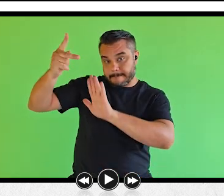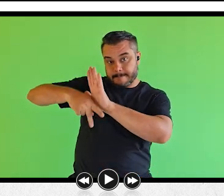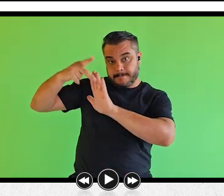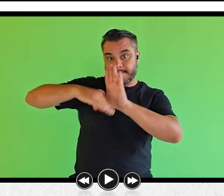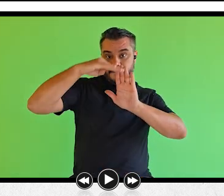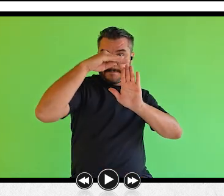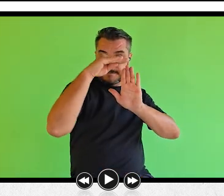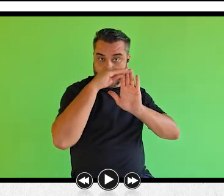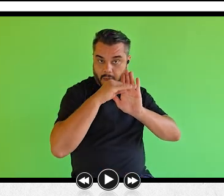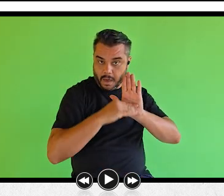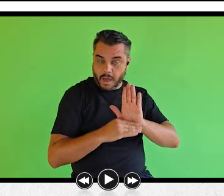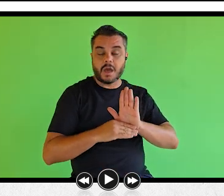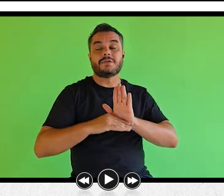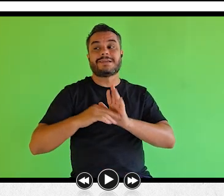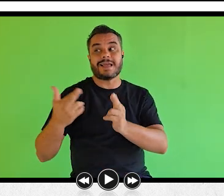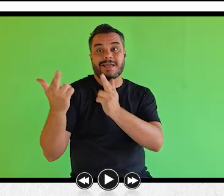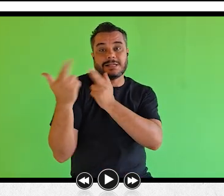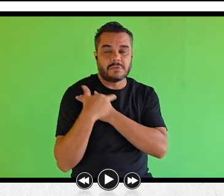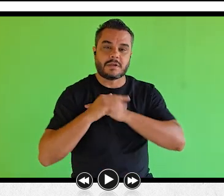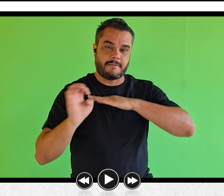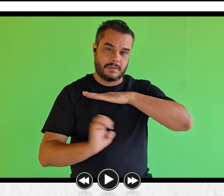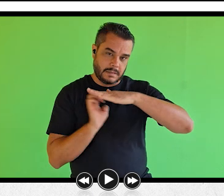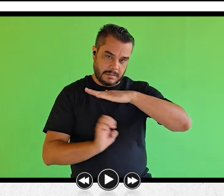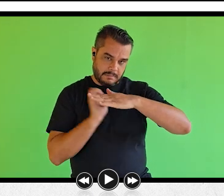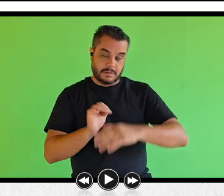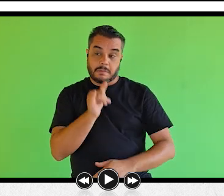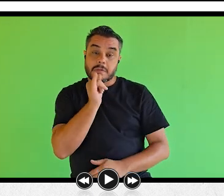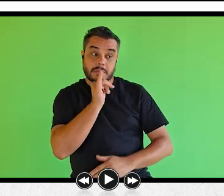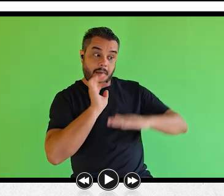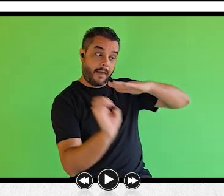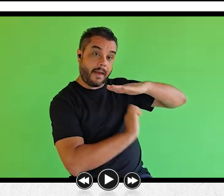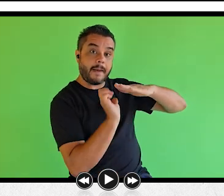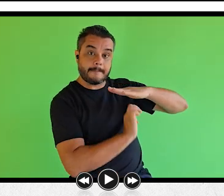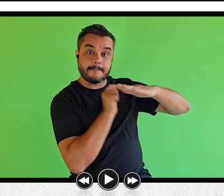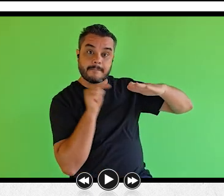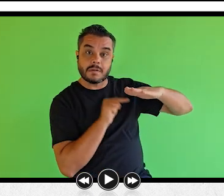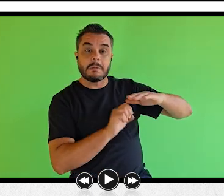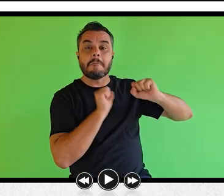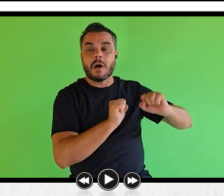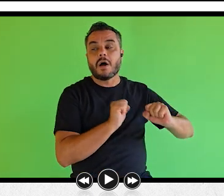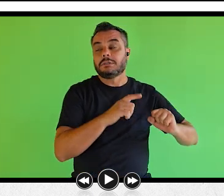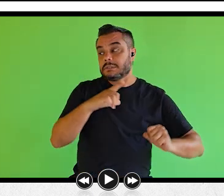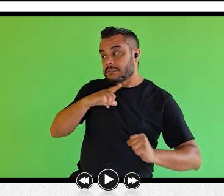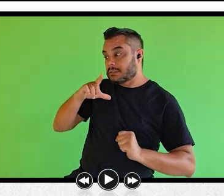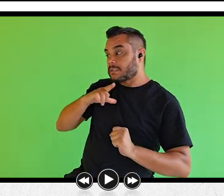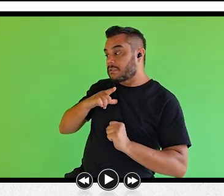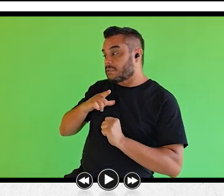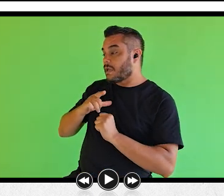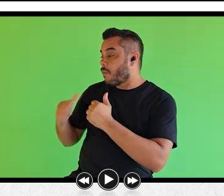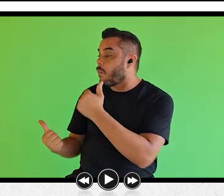exemplo, um grande gerador, por exemplo, ele pode contar com o auxílio de uma cooperativa de catadores para poder auxiliar